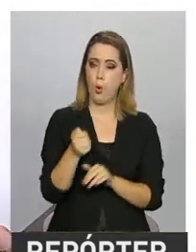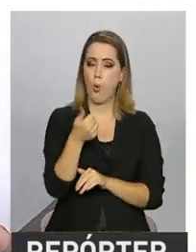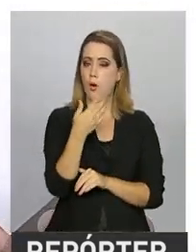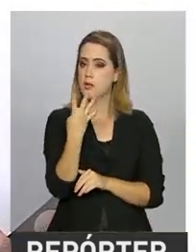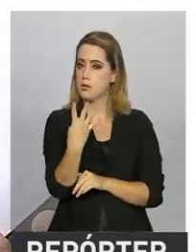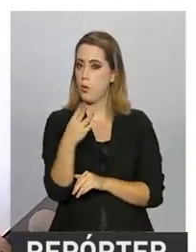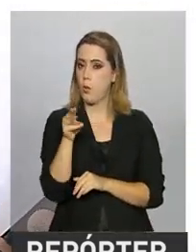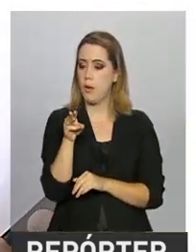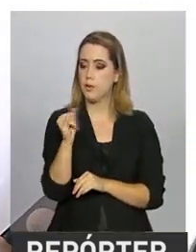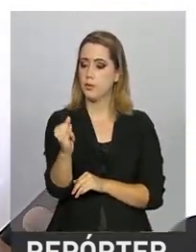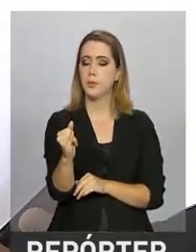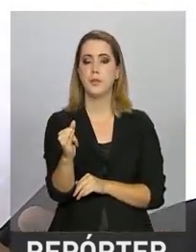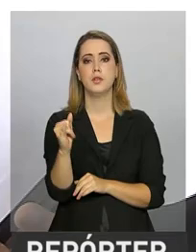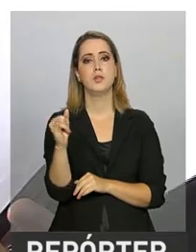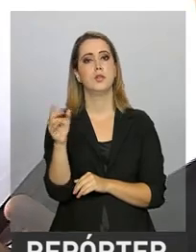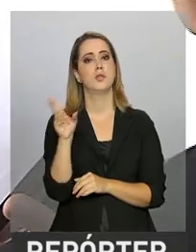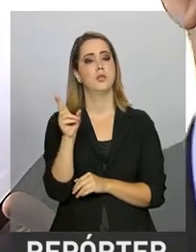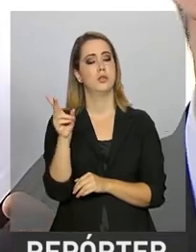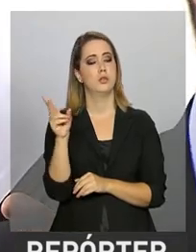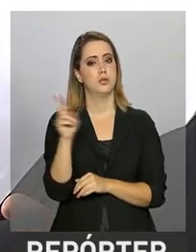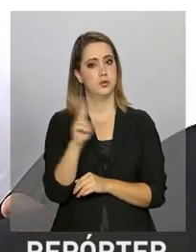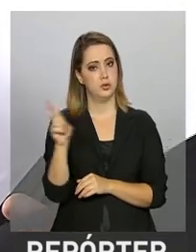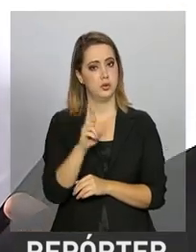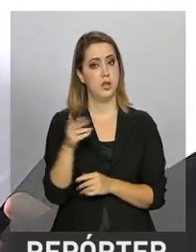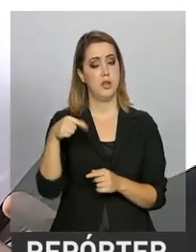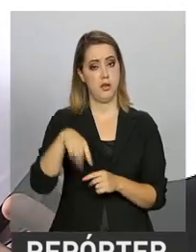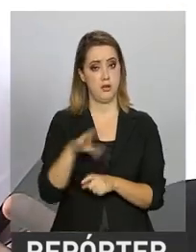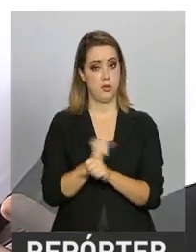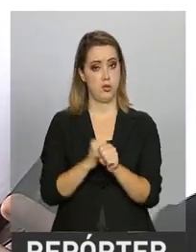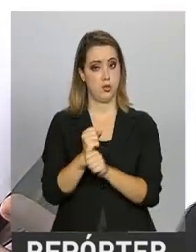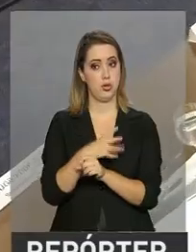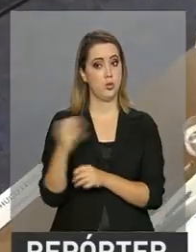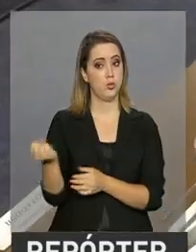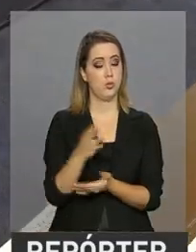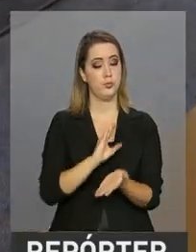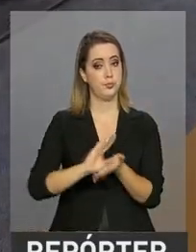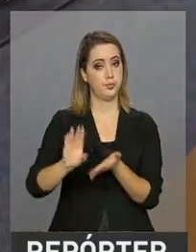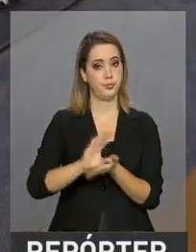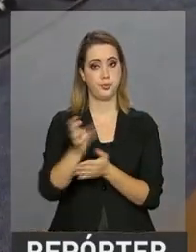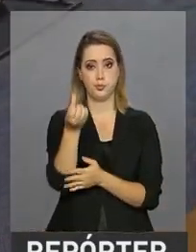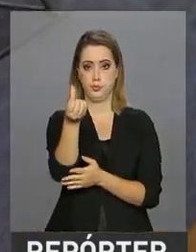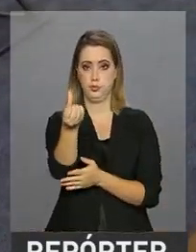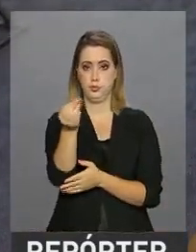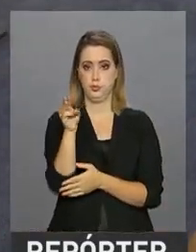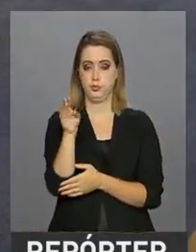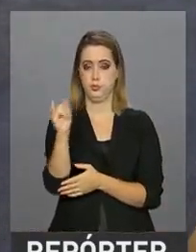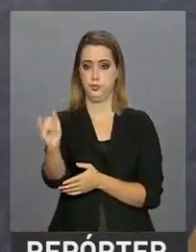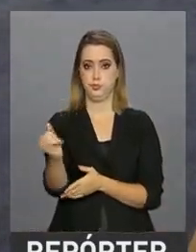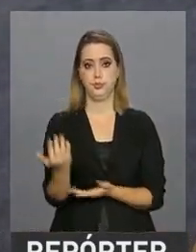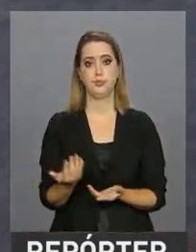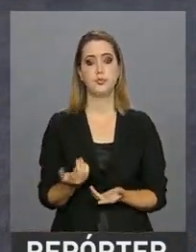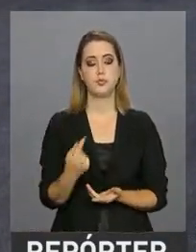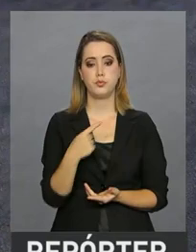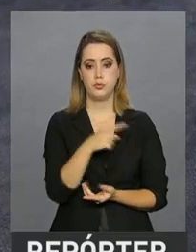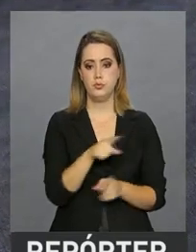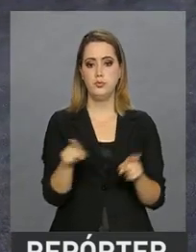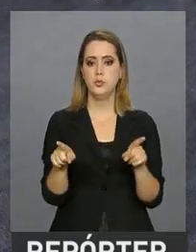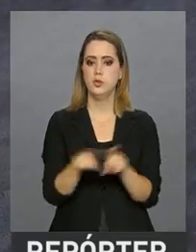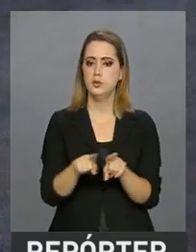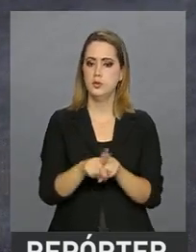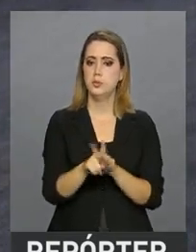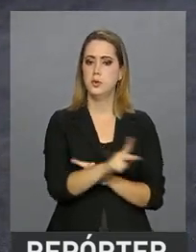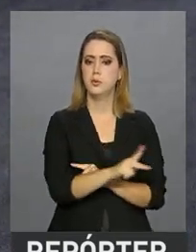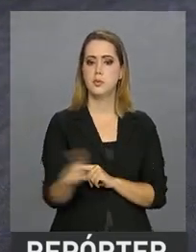4 bilhões de investimentos, esse ano teremos aproximadamente 6 bilhões de investimentos. Também fazem parte do colegiado os presidentes